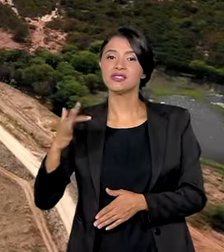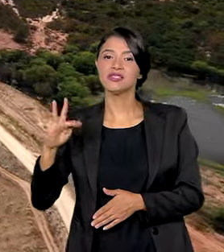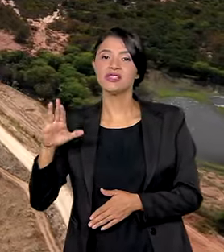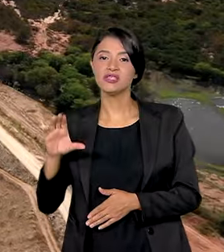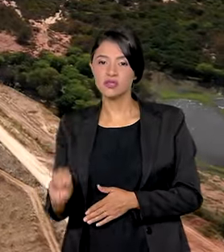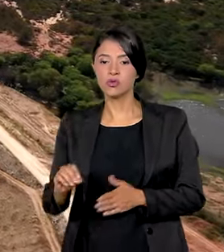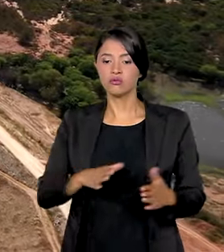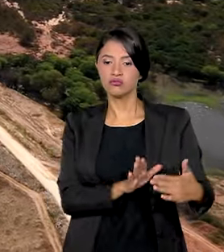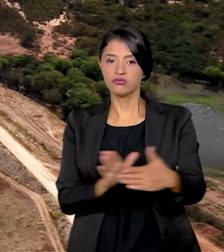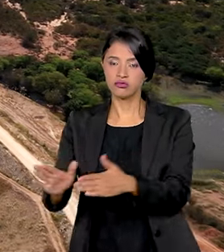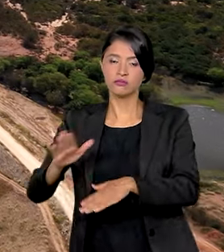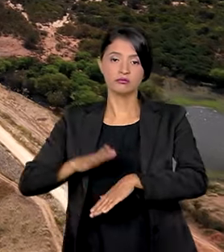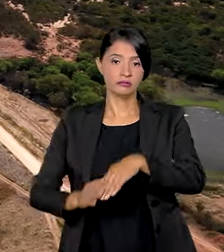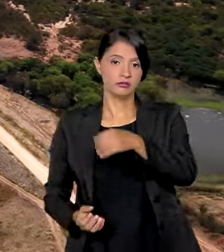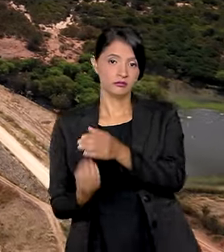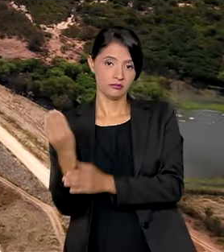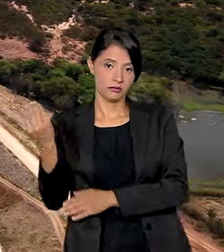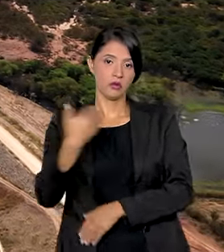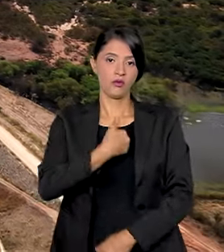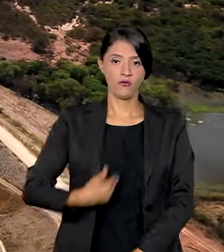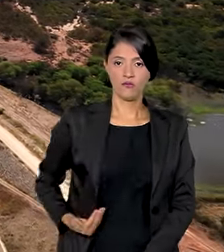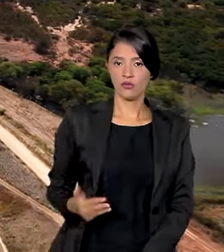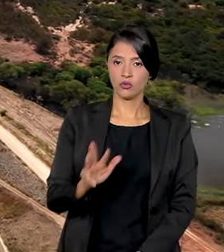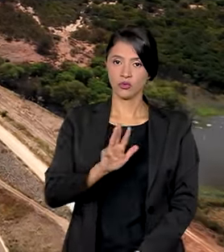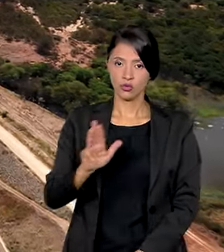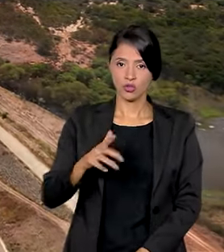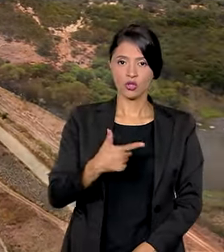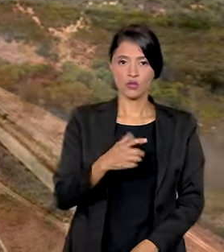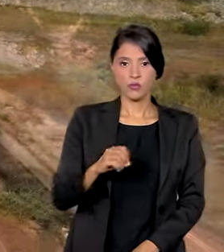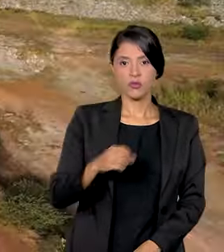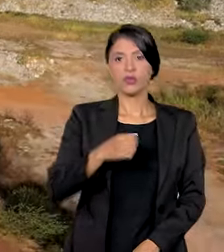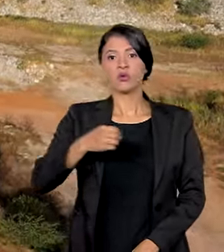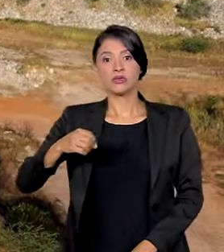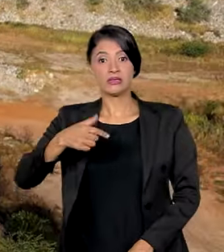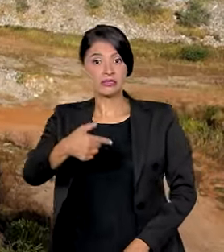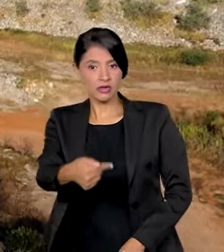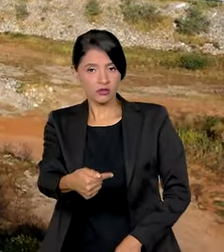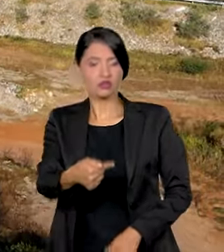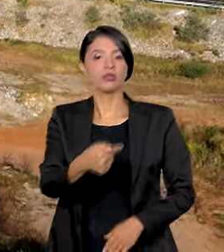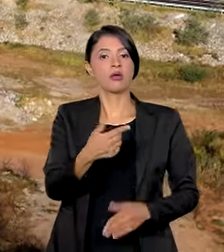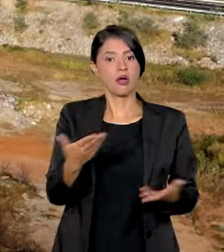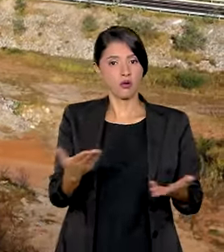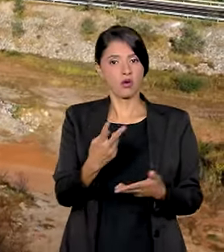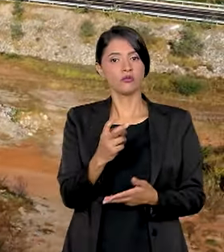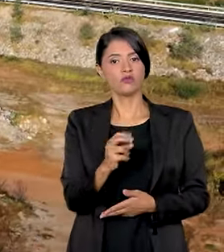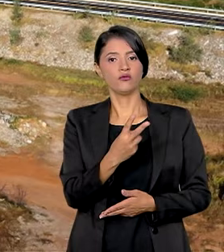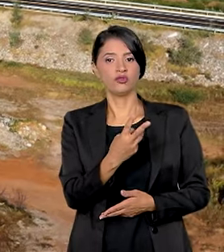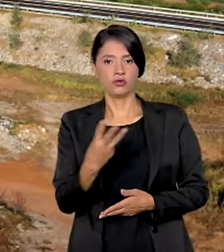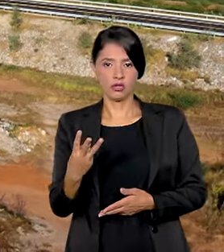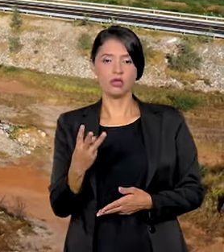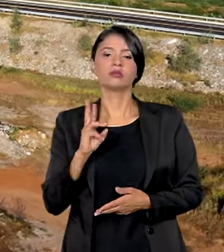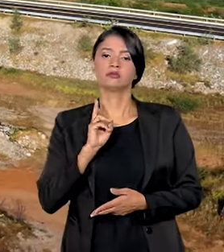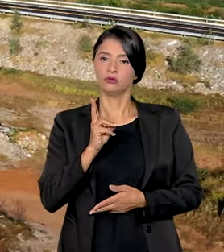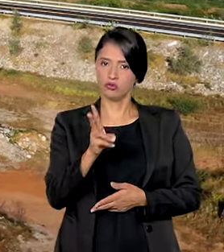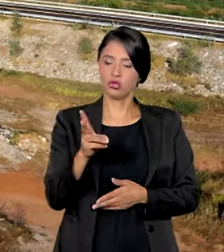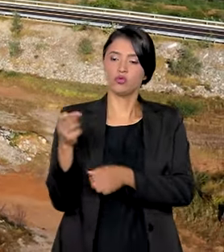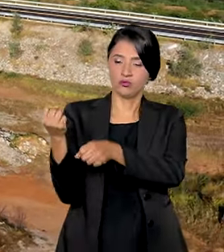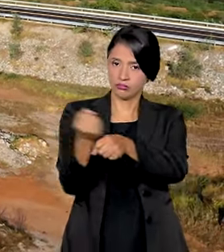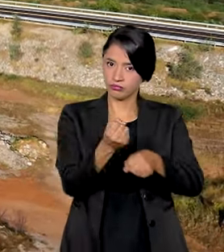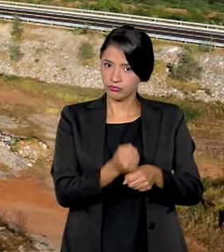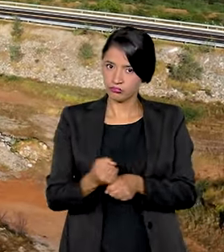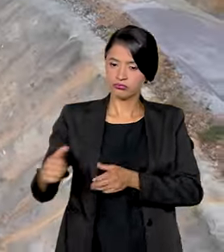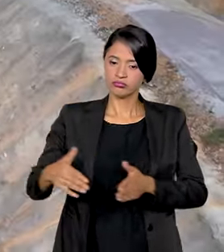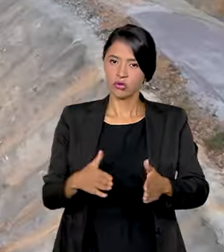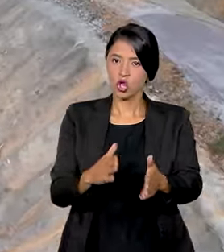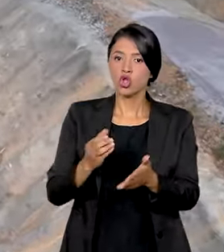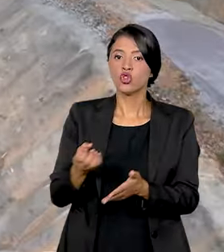Francisco. Criado pelo governo do presidente Lula em 2007, em 2023, o novo PAC dá continuidade à entrega